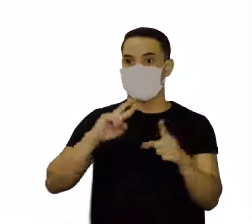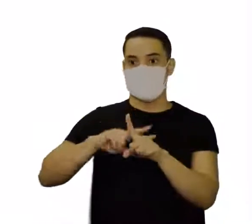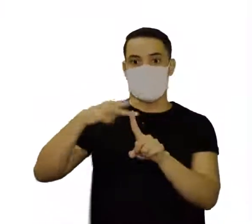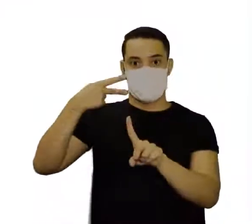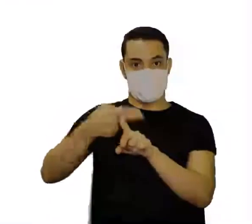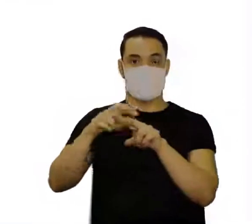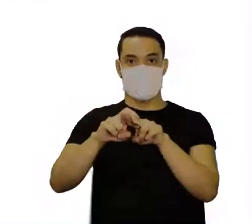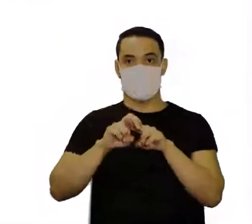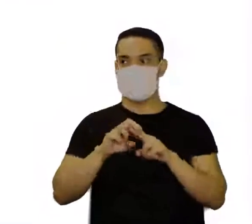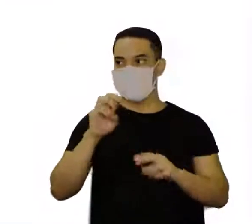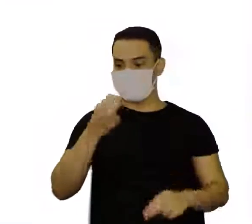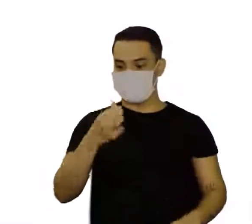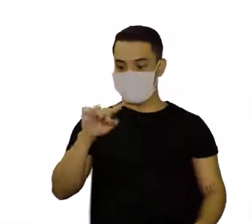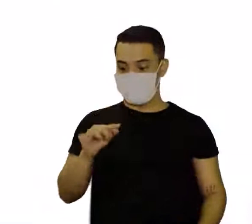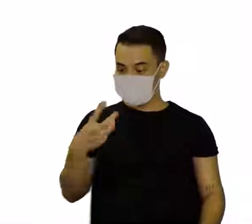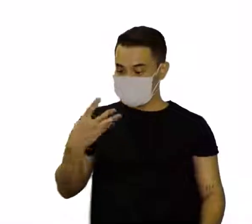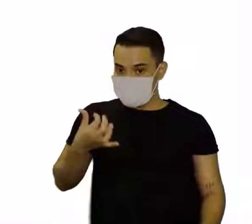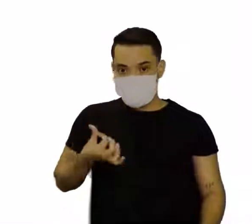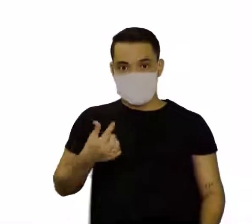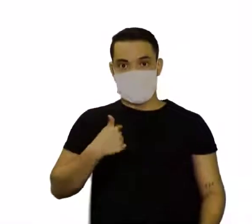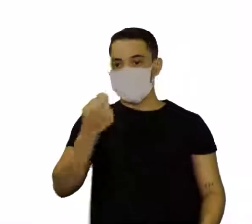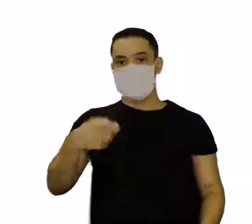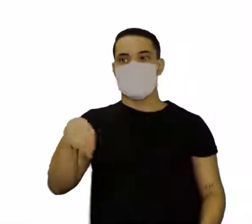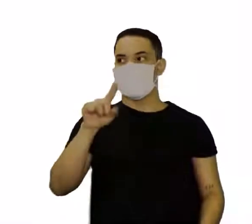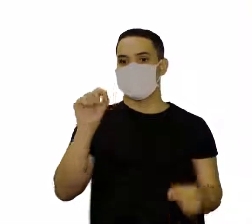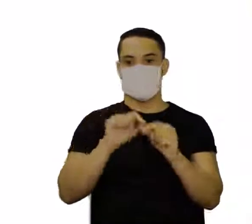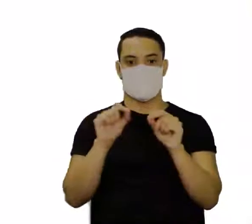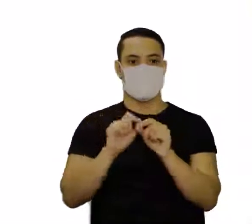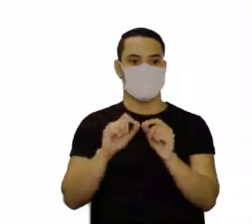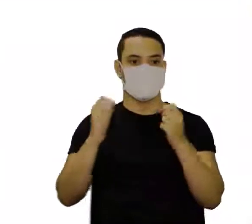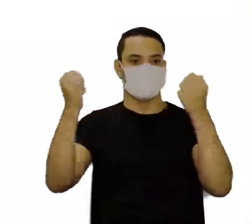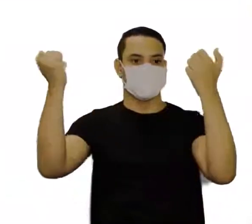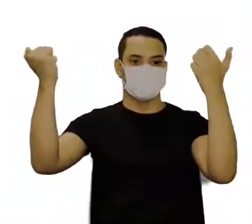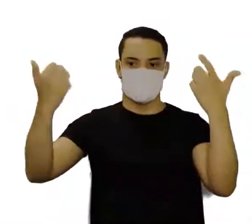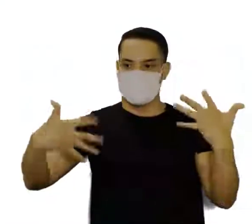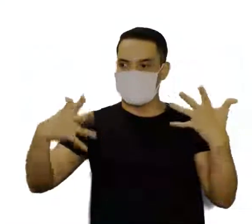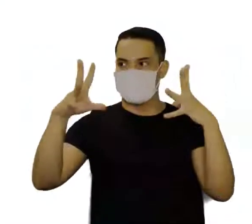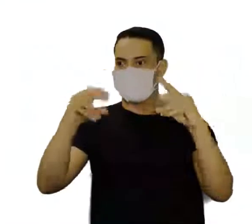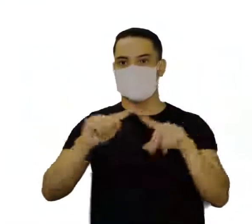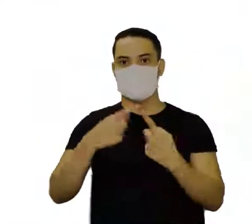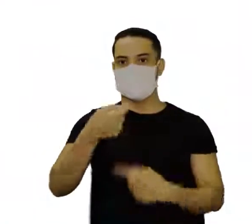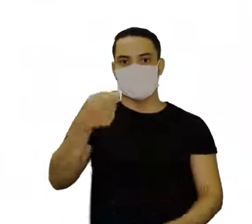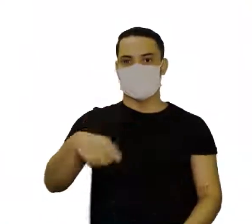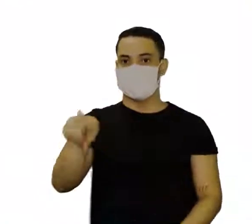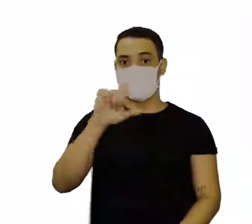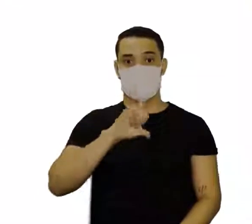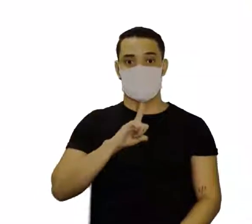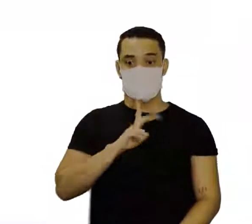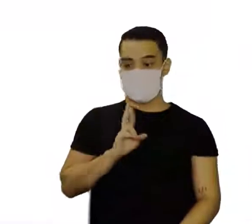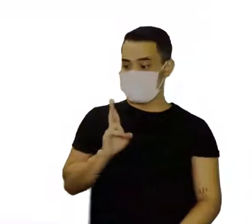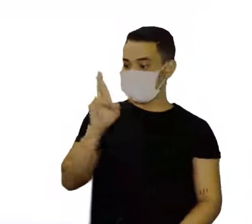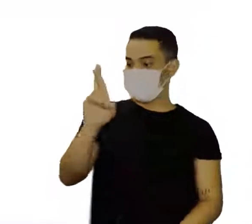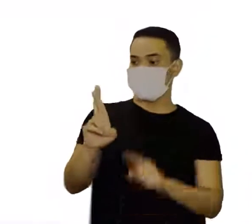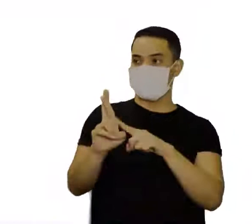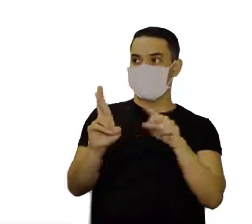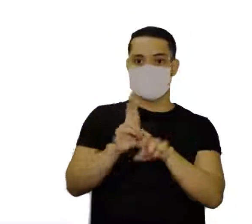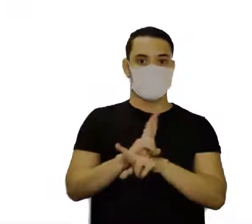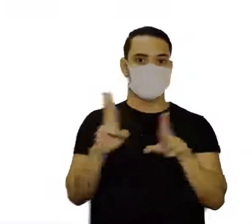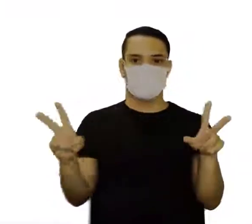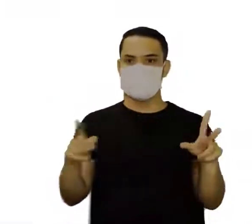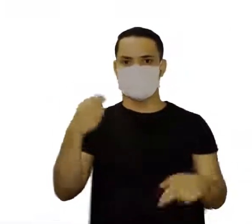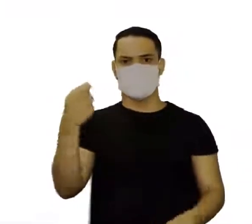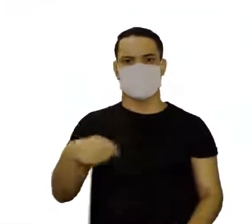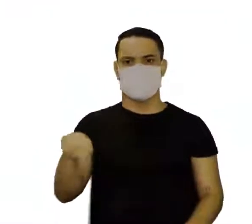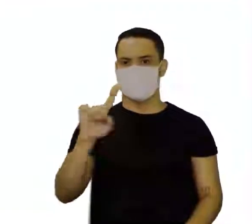né? 6,36. Só que eu não precisava ter feito esse resto. Porque se deu um resultado diferente, ele já não é